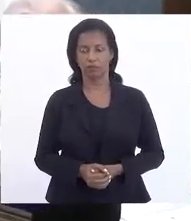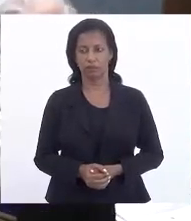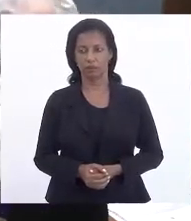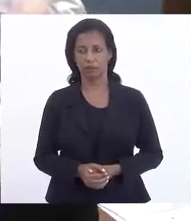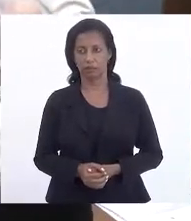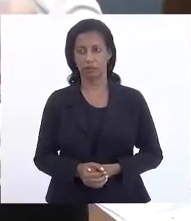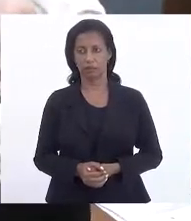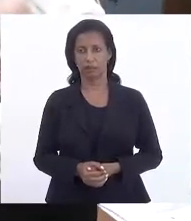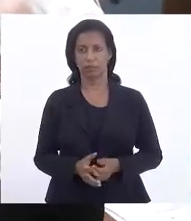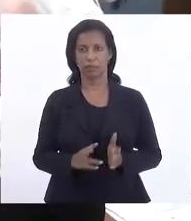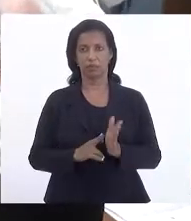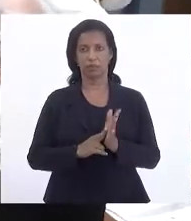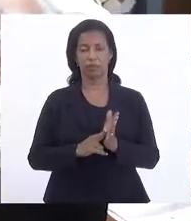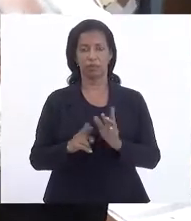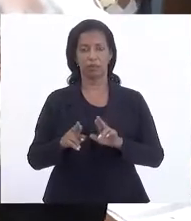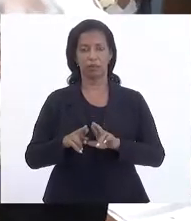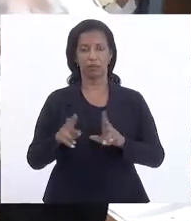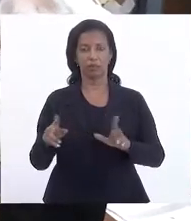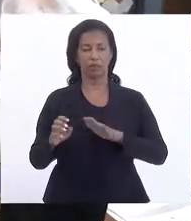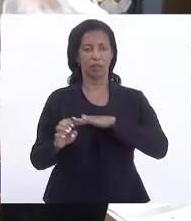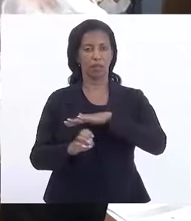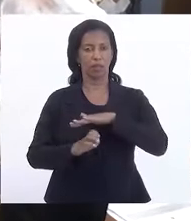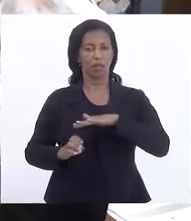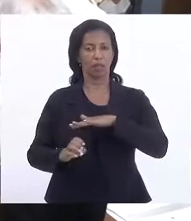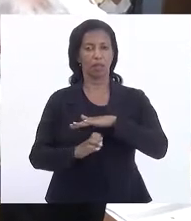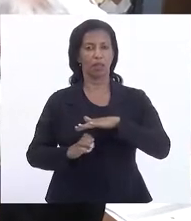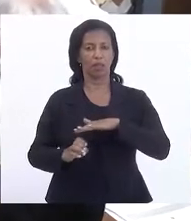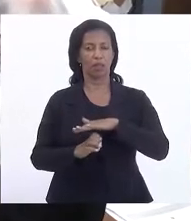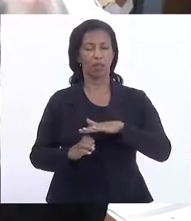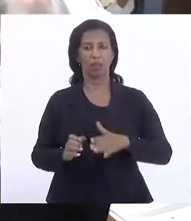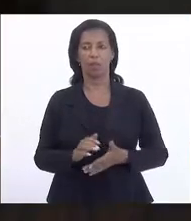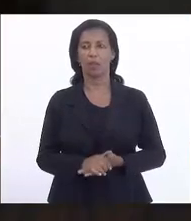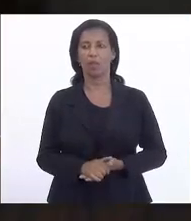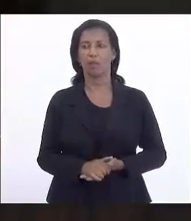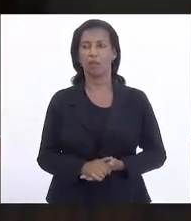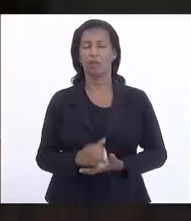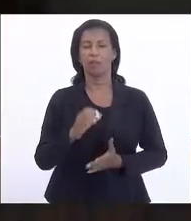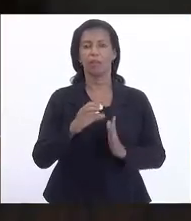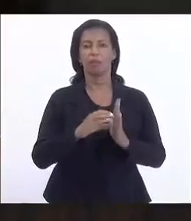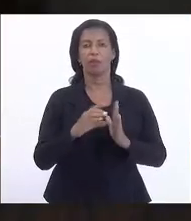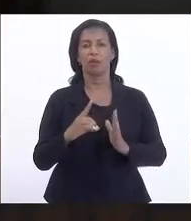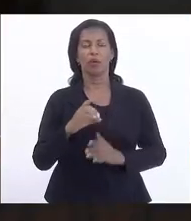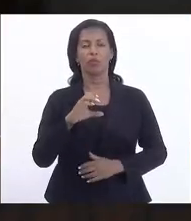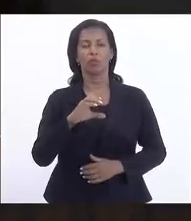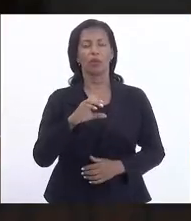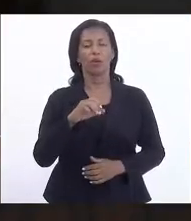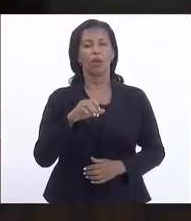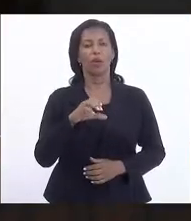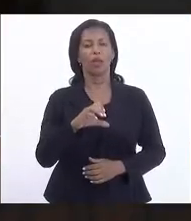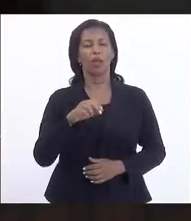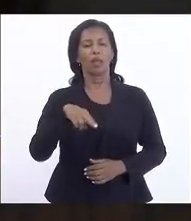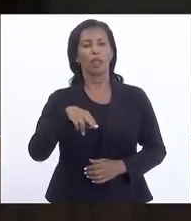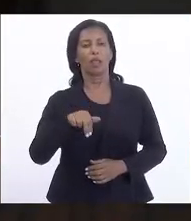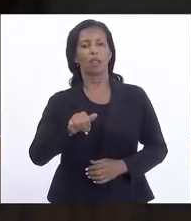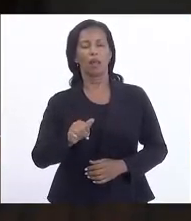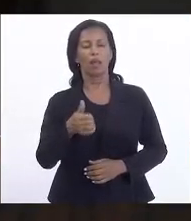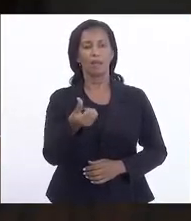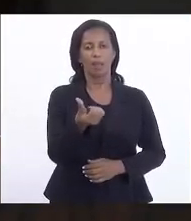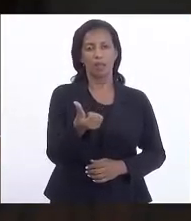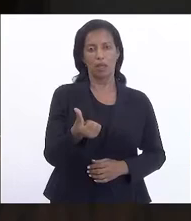Ao regime diferenciado para empresas com atividade econômica principal sendo identificado pelo Código QENAI 631